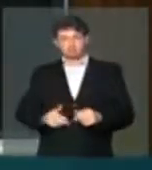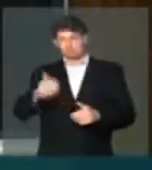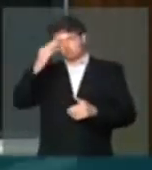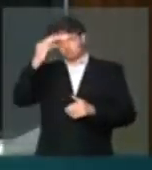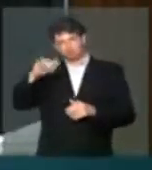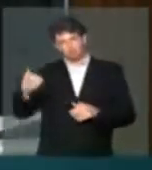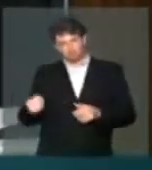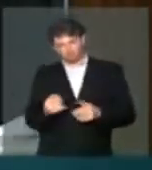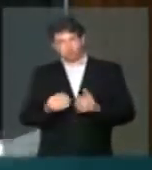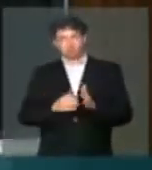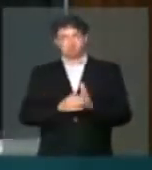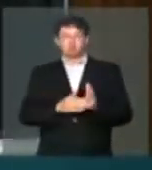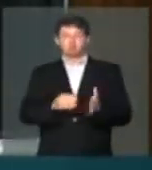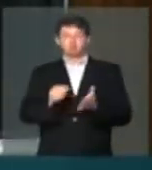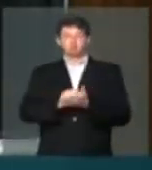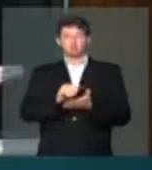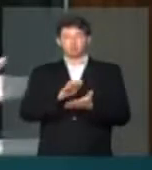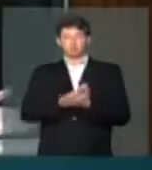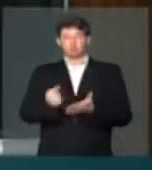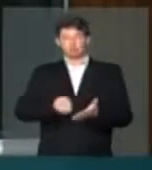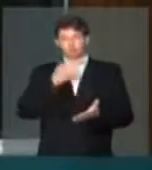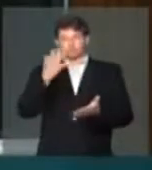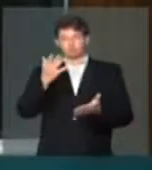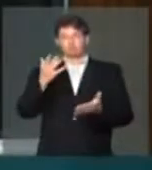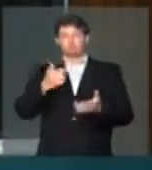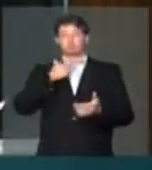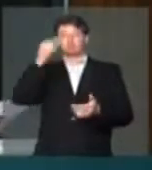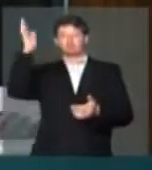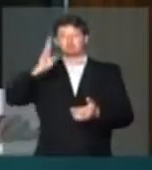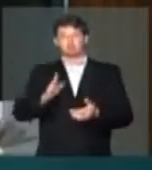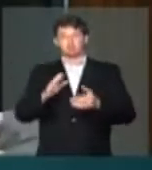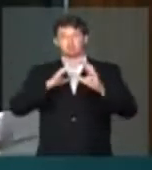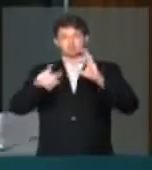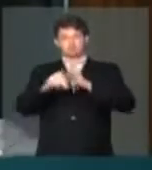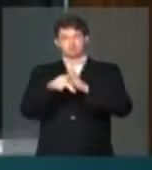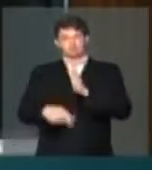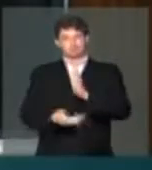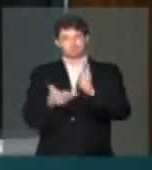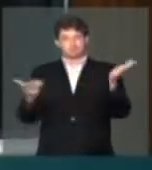pela oportunidade e pedir que o nosso pronunciamento seja registrado nos canais de